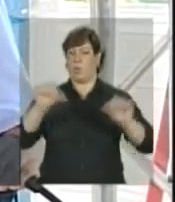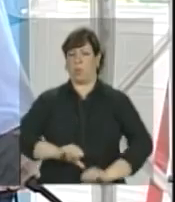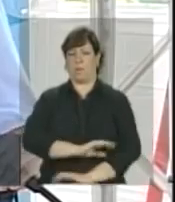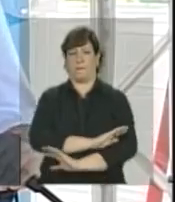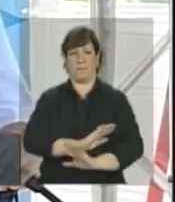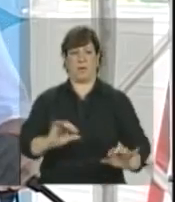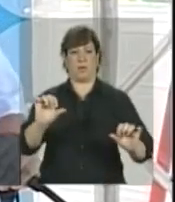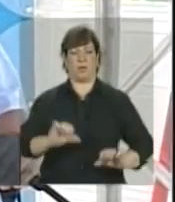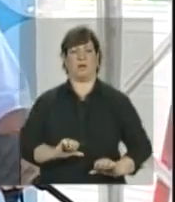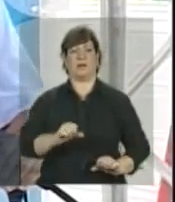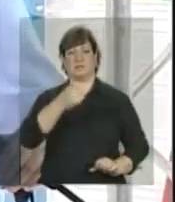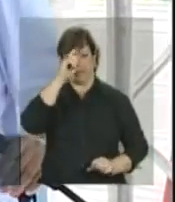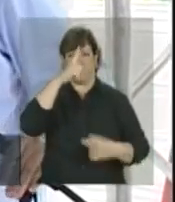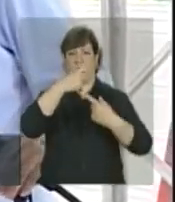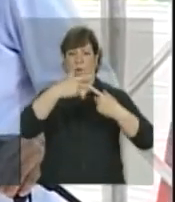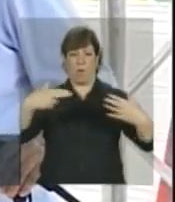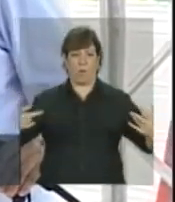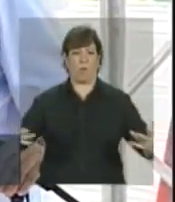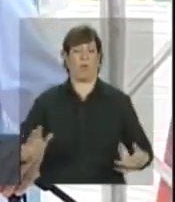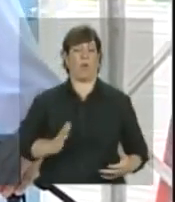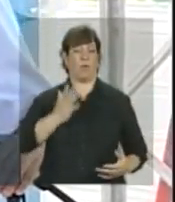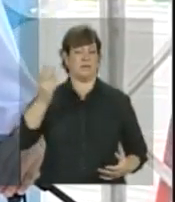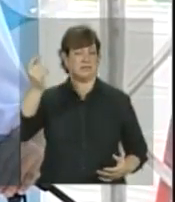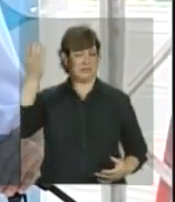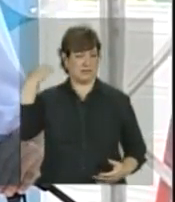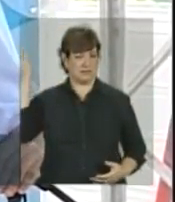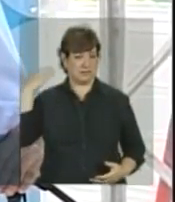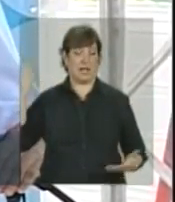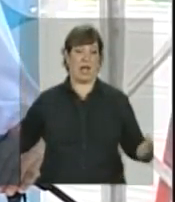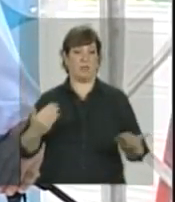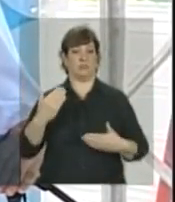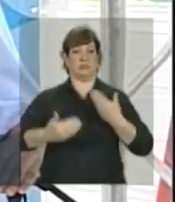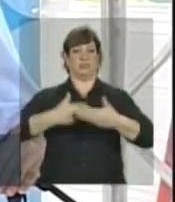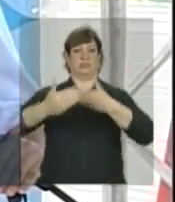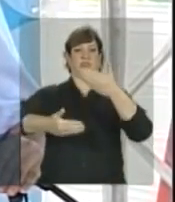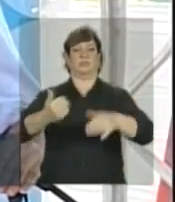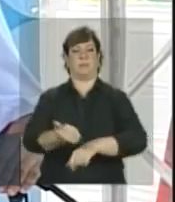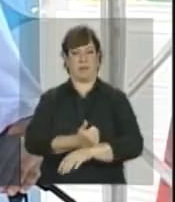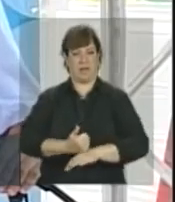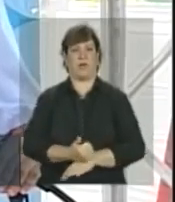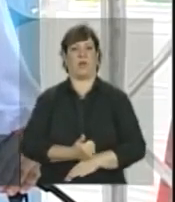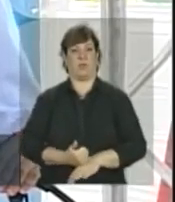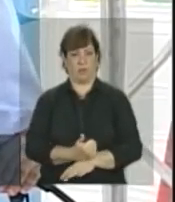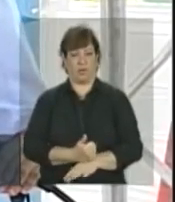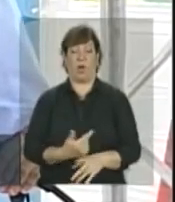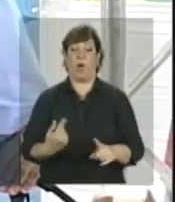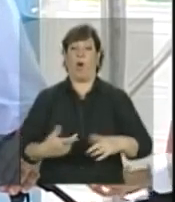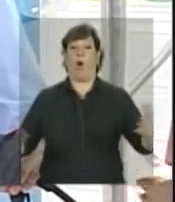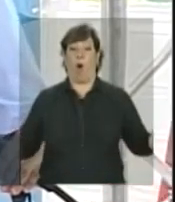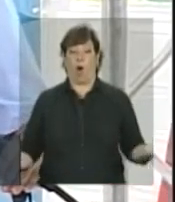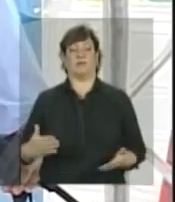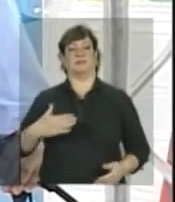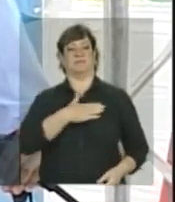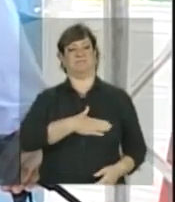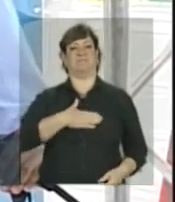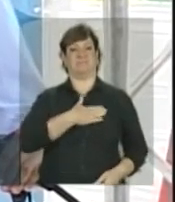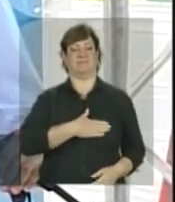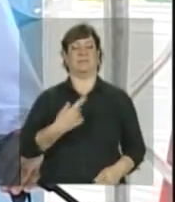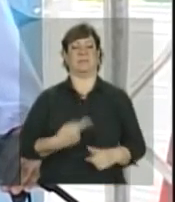o abandono que foi feito nas últimas décadas em relação à saúde pública no Brasil, e hoje podemos comemorar uma